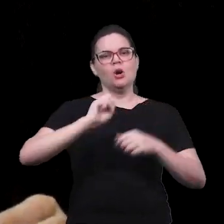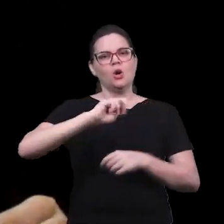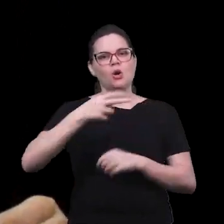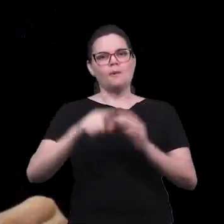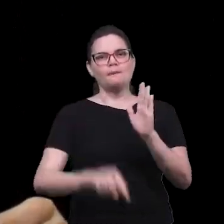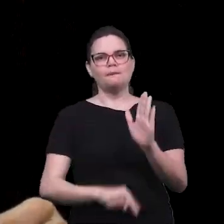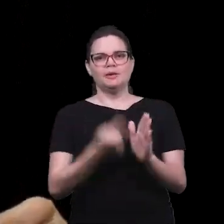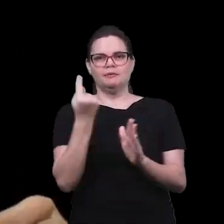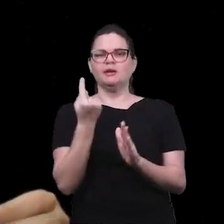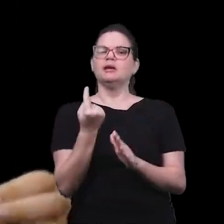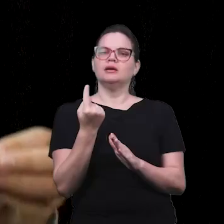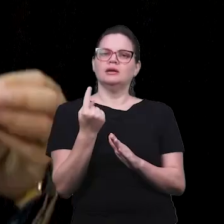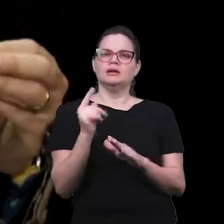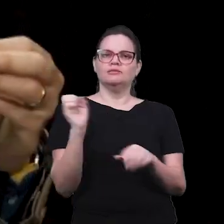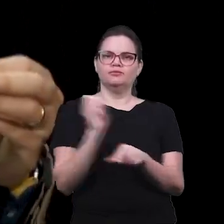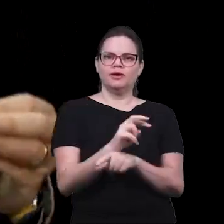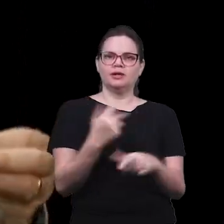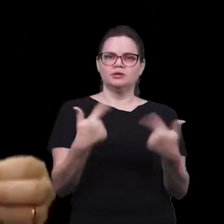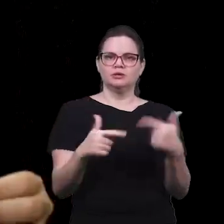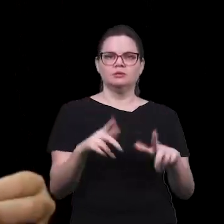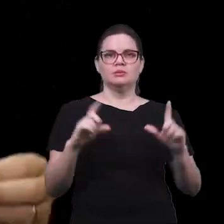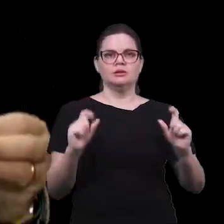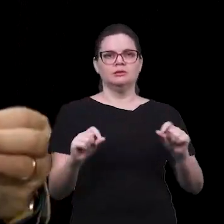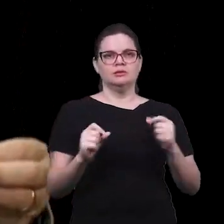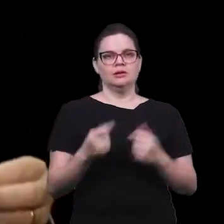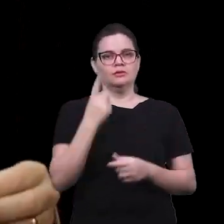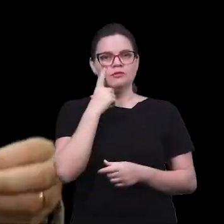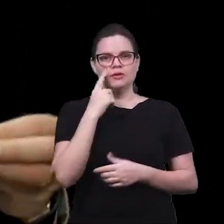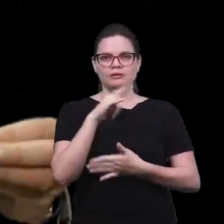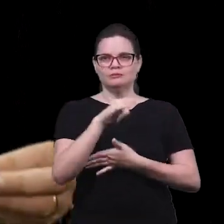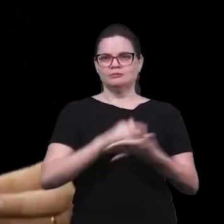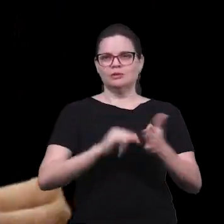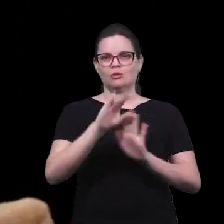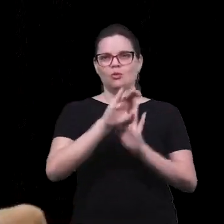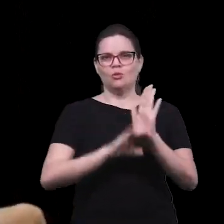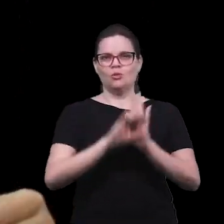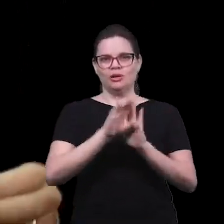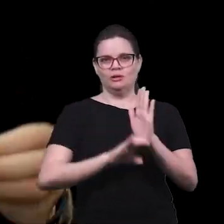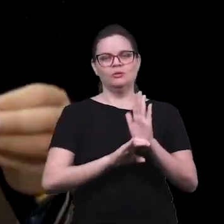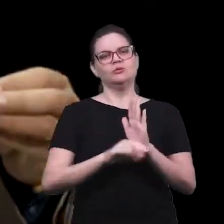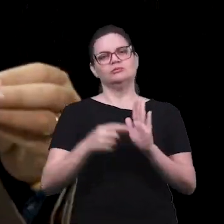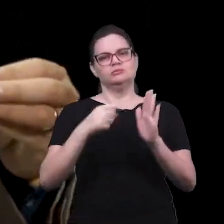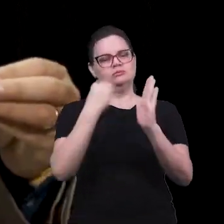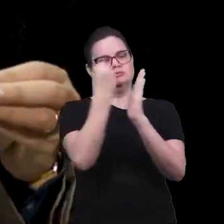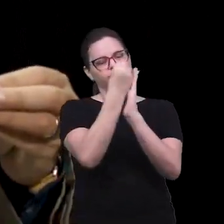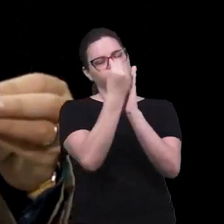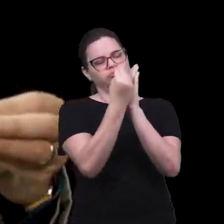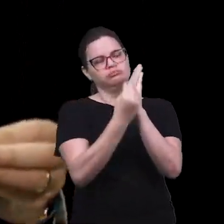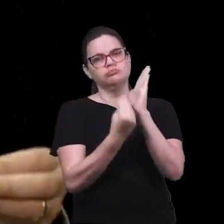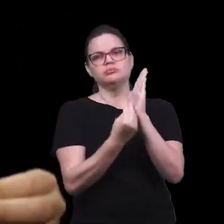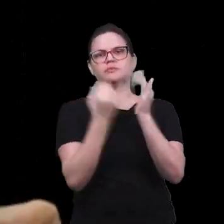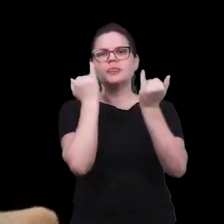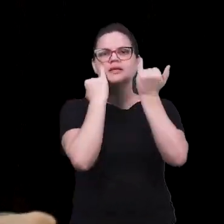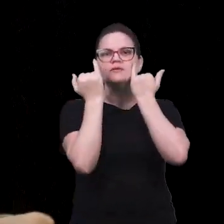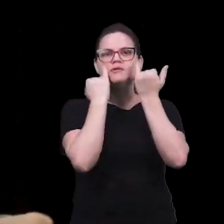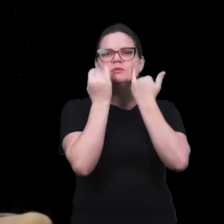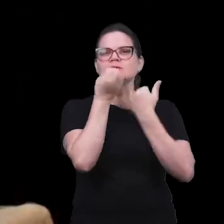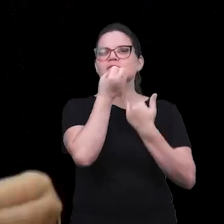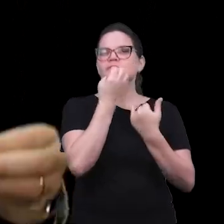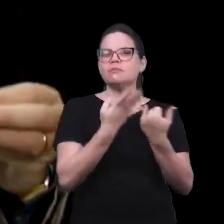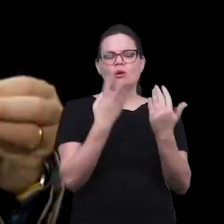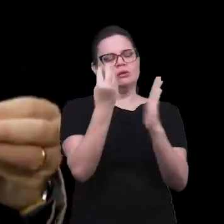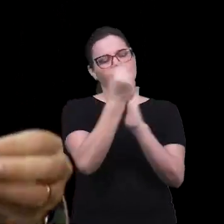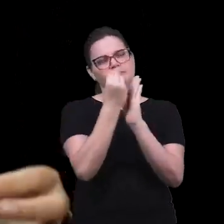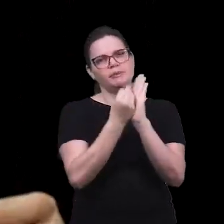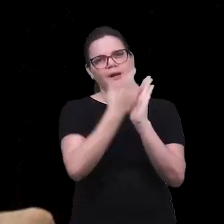emprego, é a questão de formatar ali num documento, né, o que a gente chama de currículo, que seja atrativo,